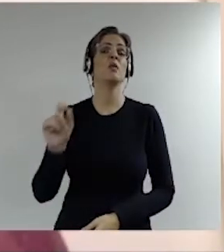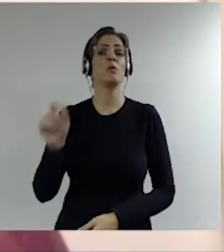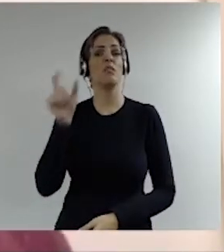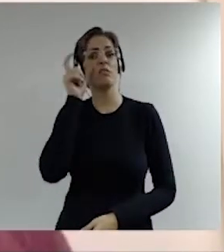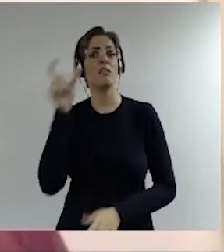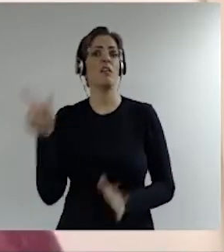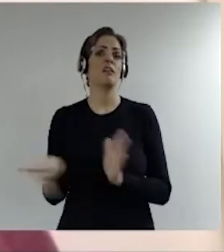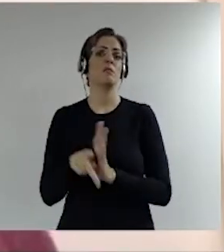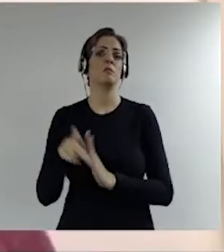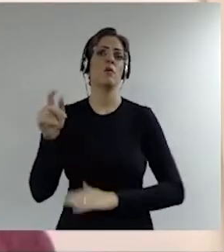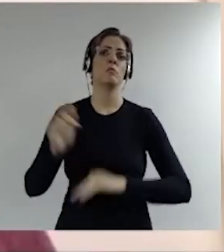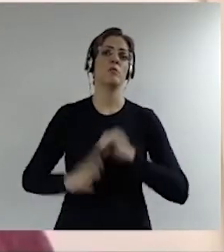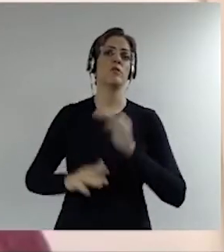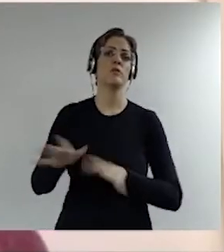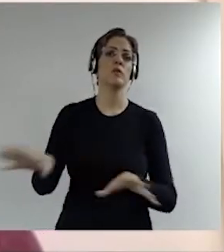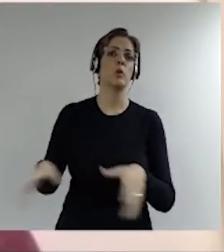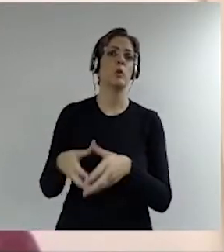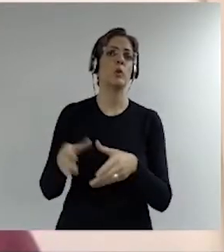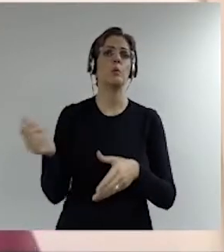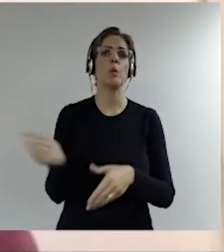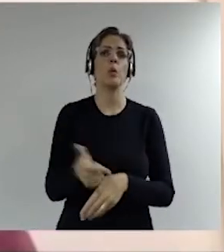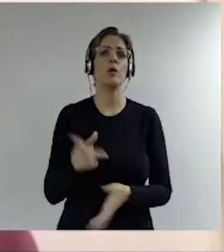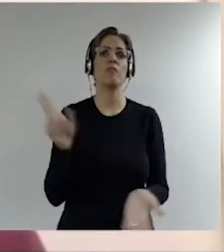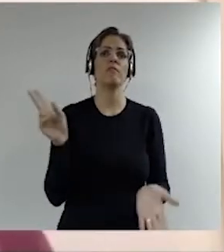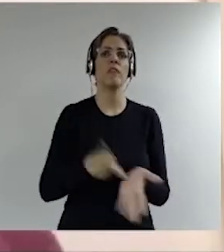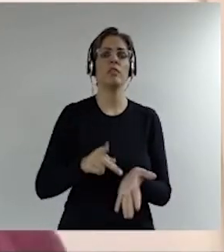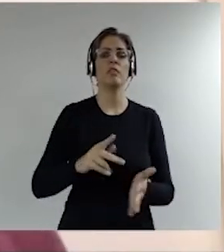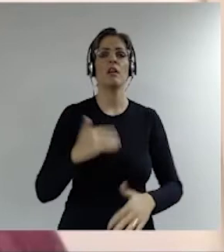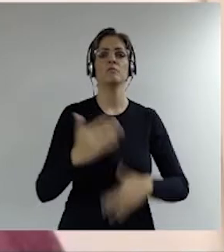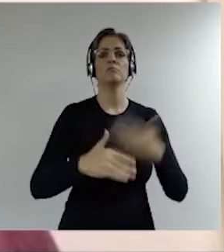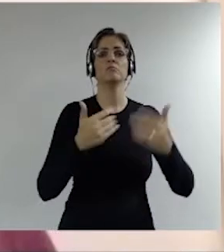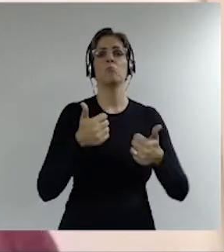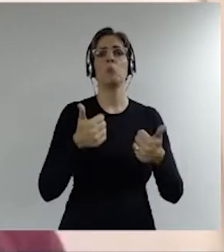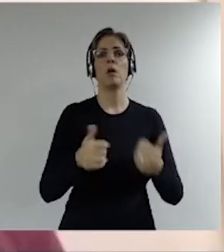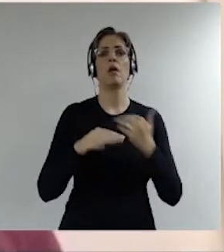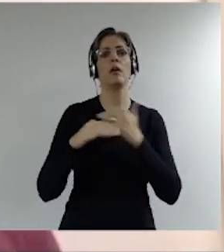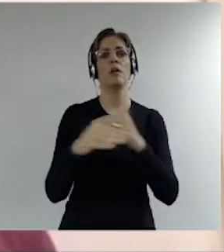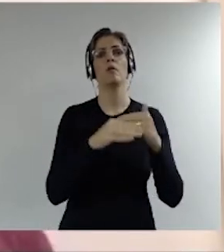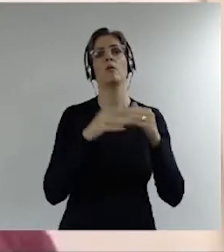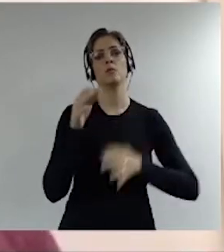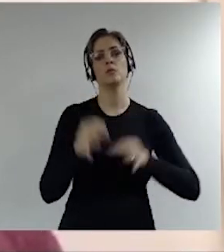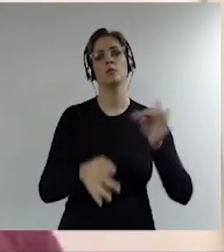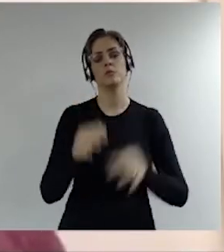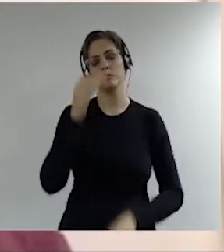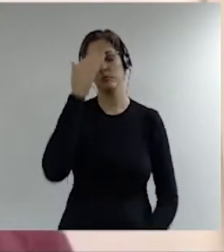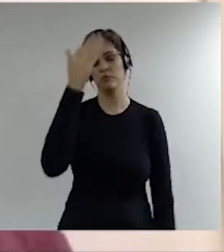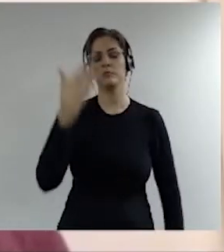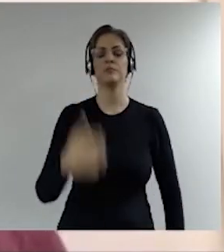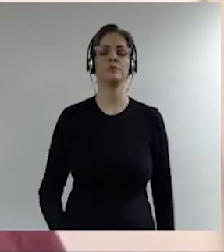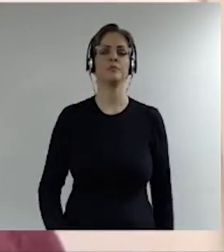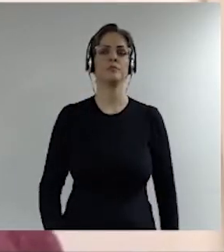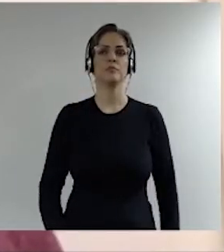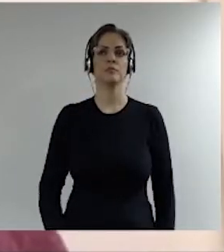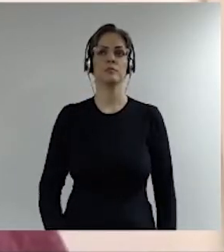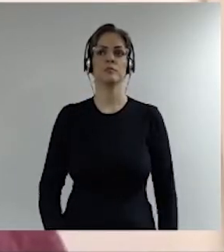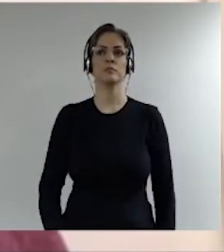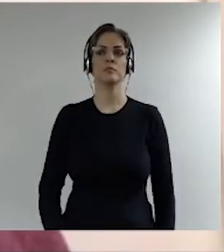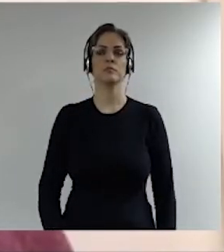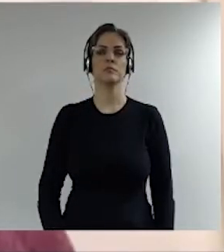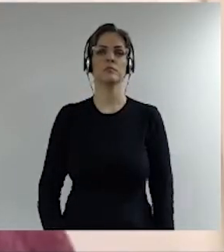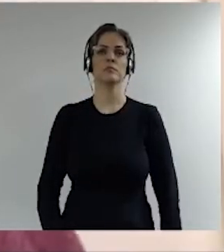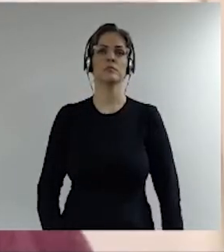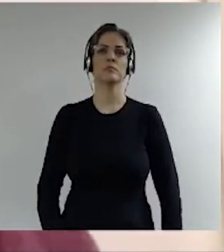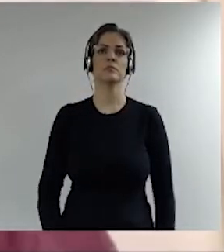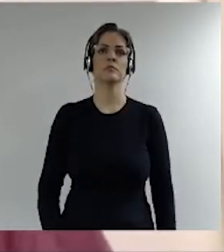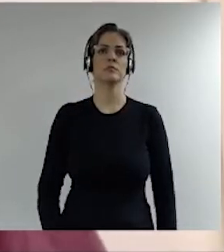interesses corporativos do que, efetivamente, promover a equidade e a justiça. Muito obrigado.